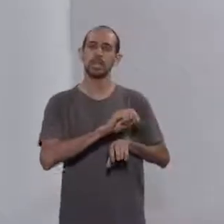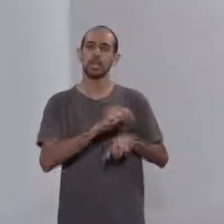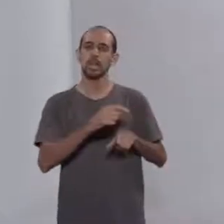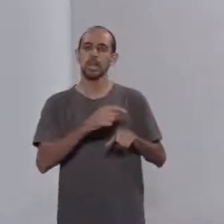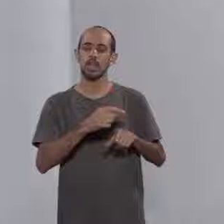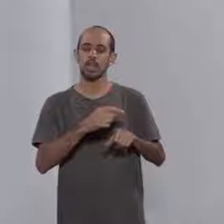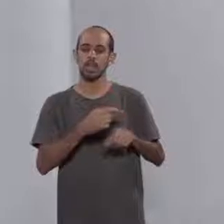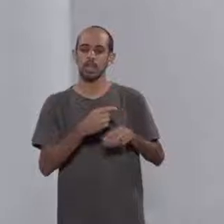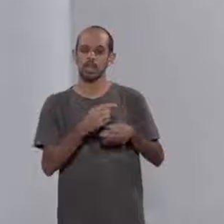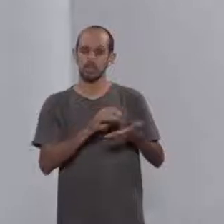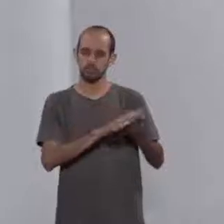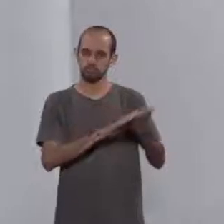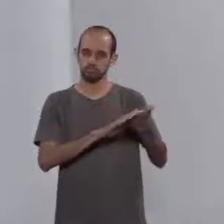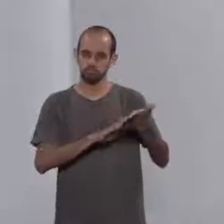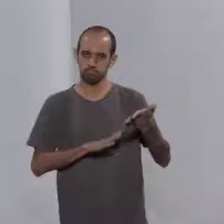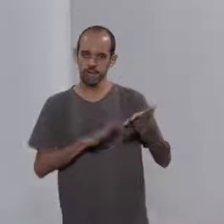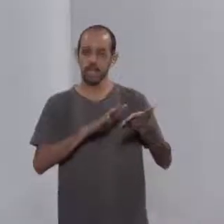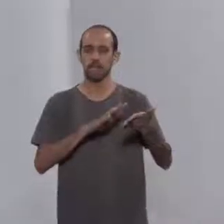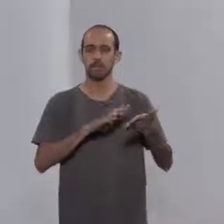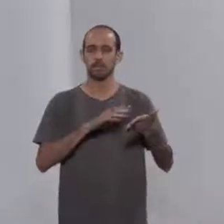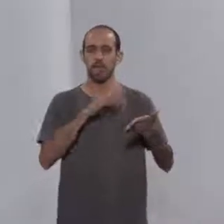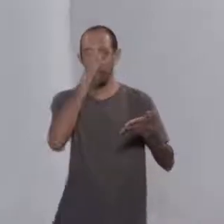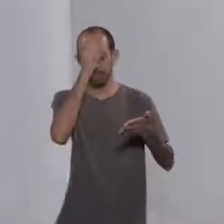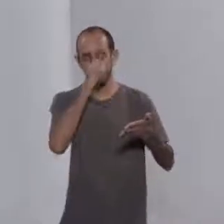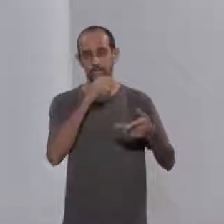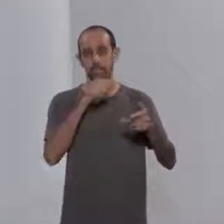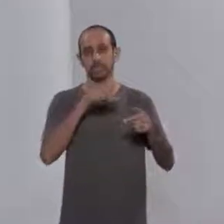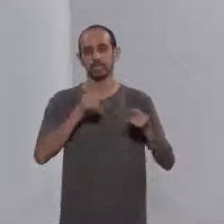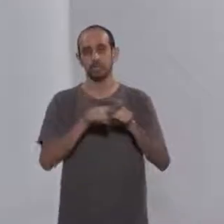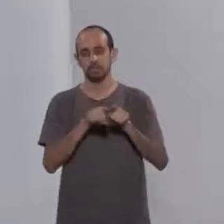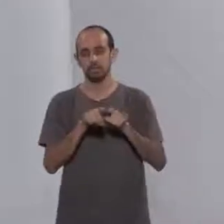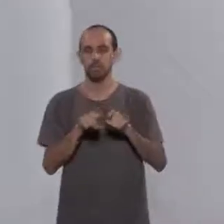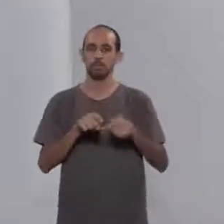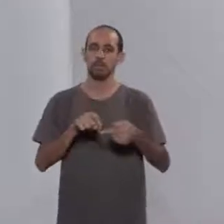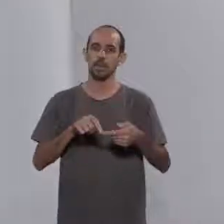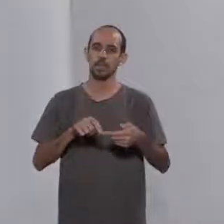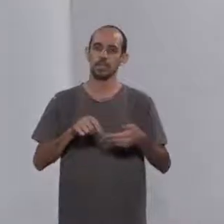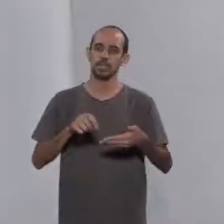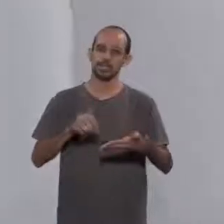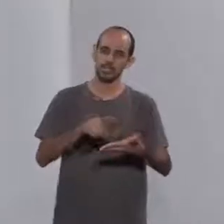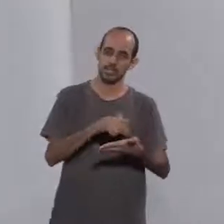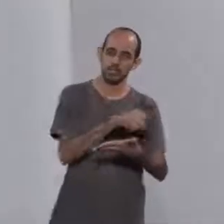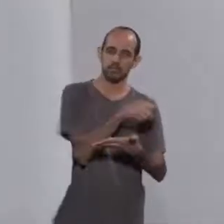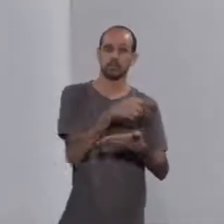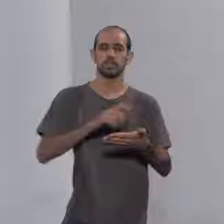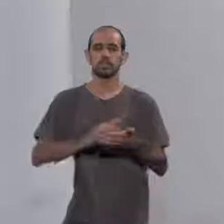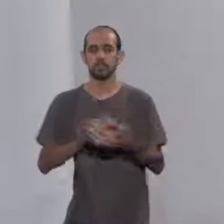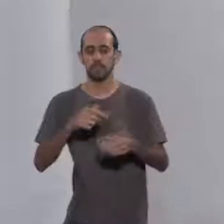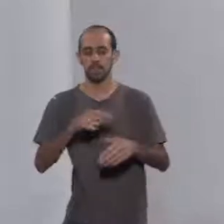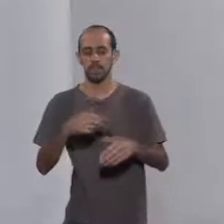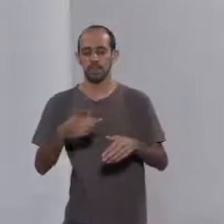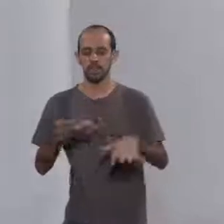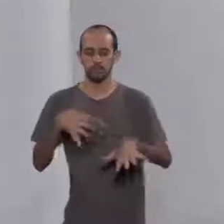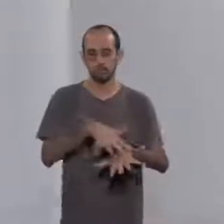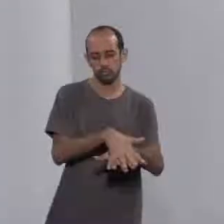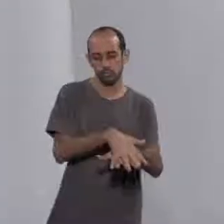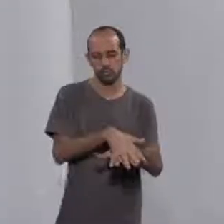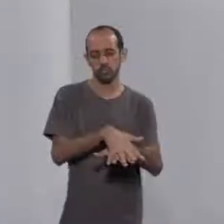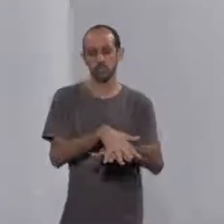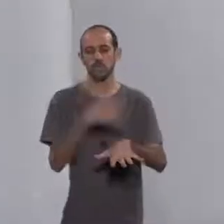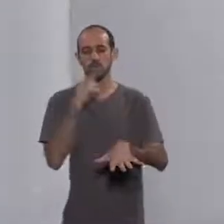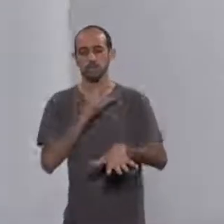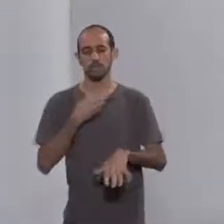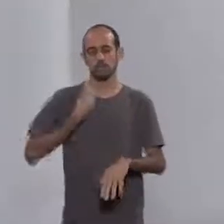de ensinar o código de leitura, né, de escrita, para ele poder fazer todo o seu processo de inclusão, para ele poder